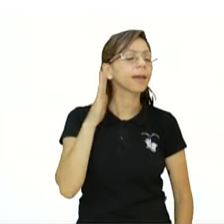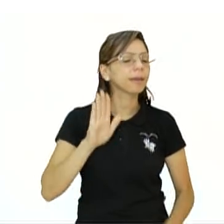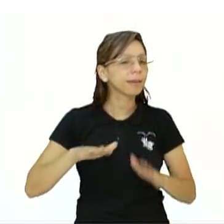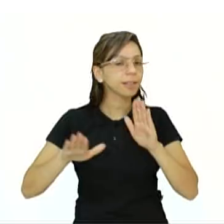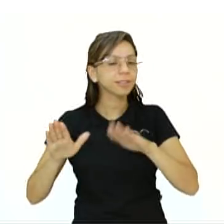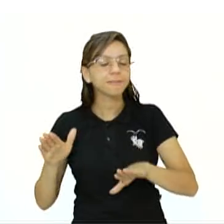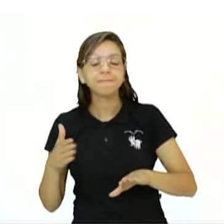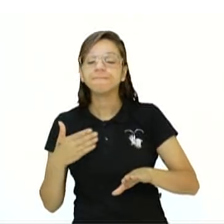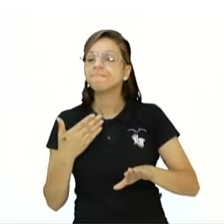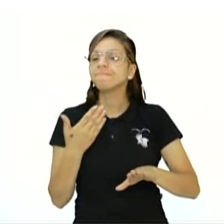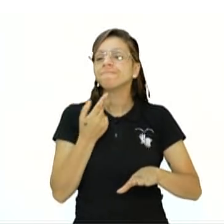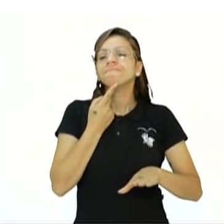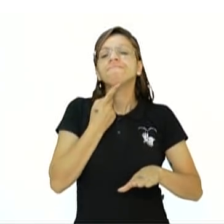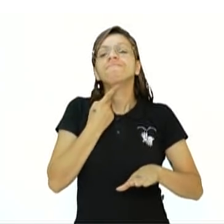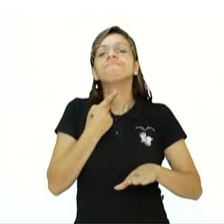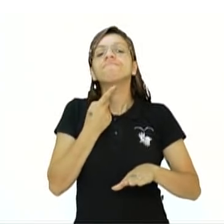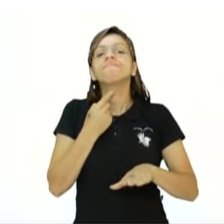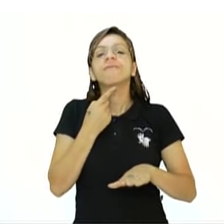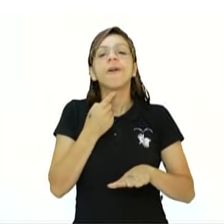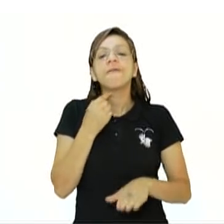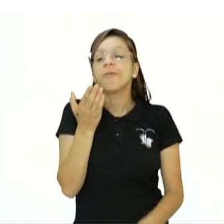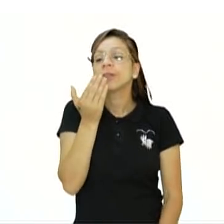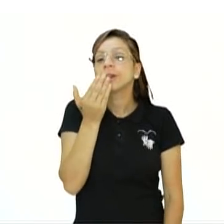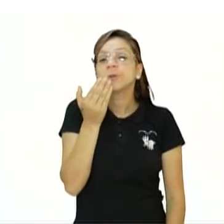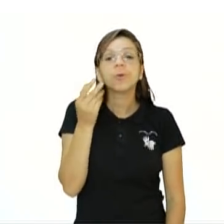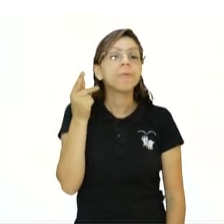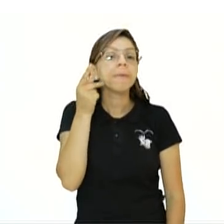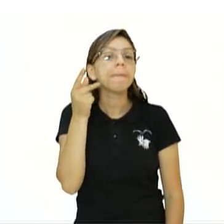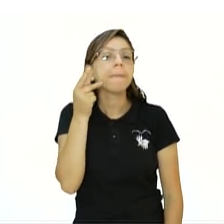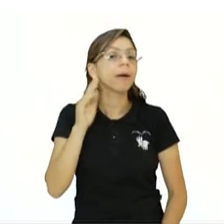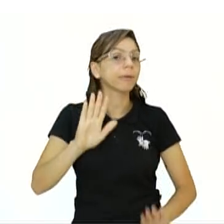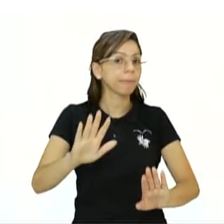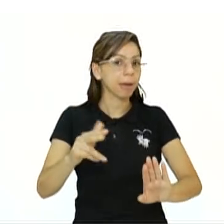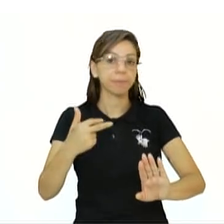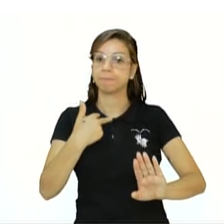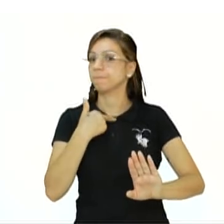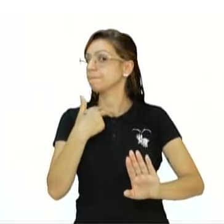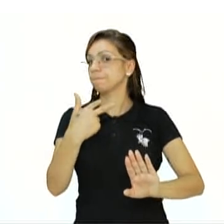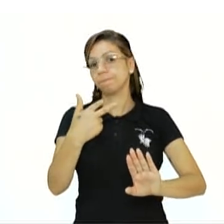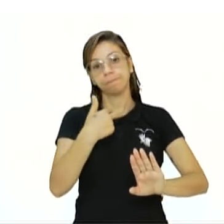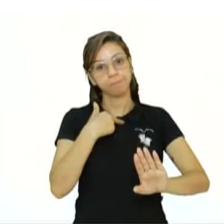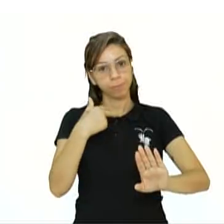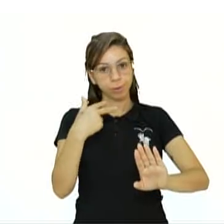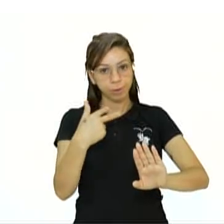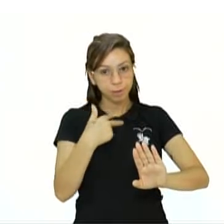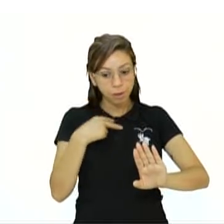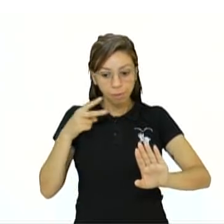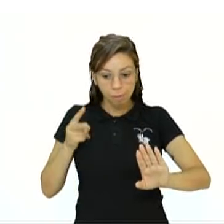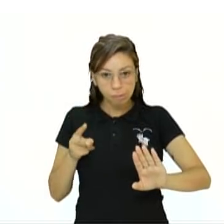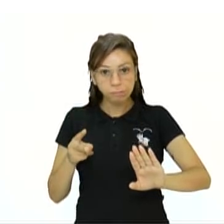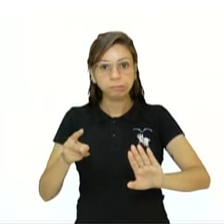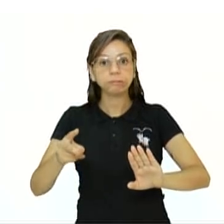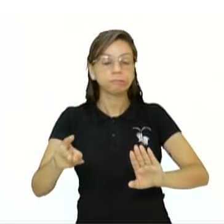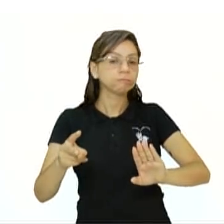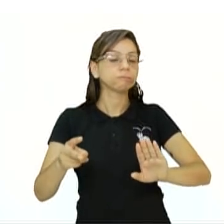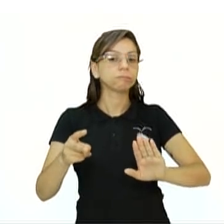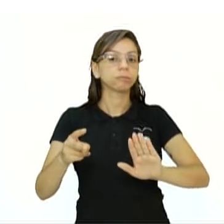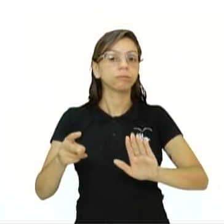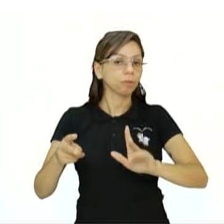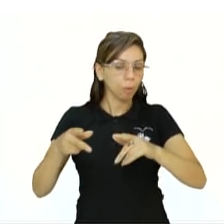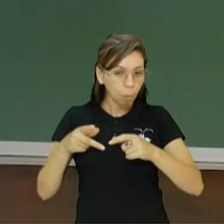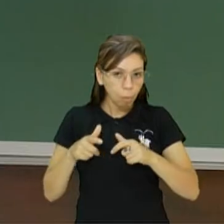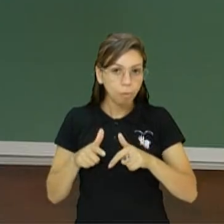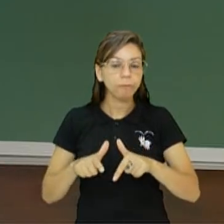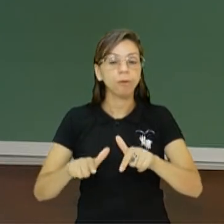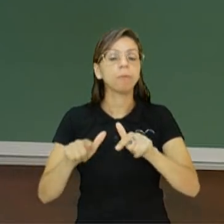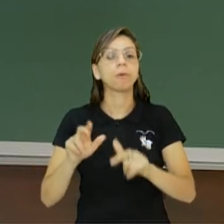de comer aquelas jujubas, não é verdade? Mas não podia desmanchar os sólidos, porque nós vamos